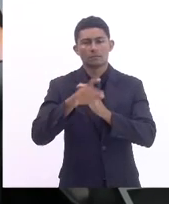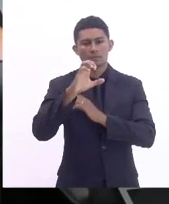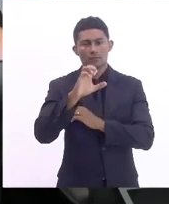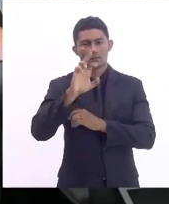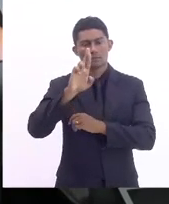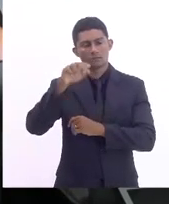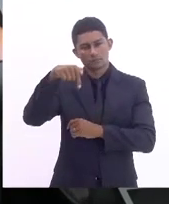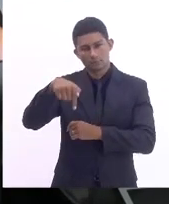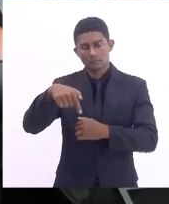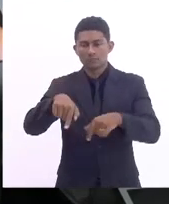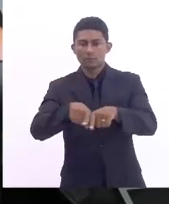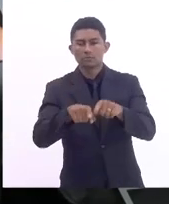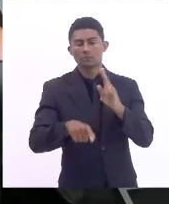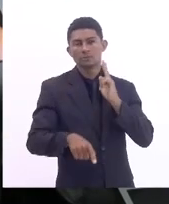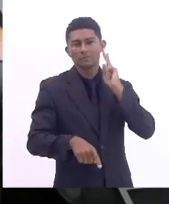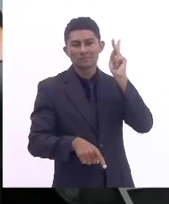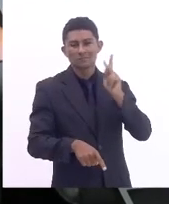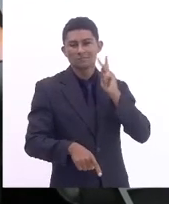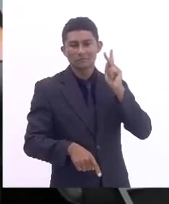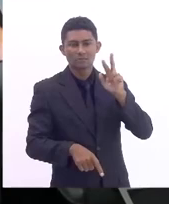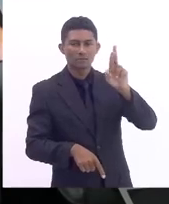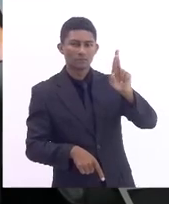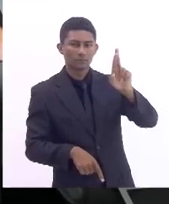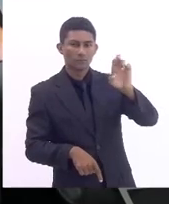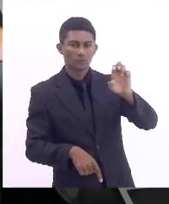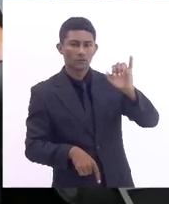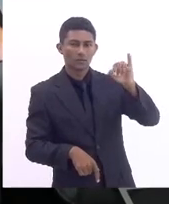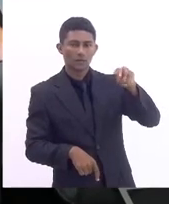RJ e do vereador Ramon